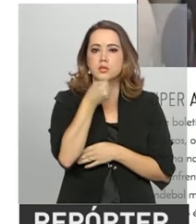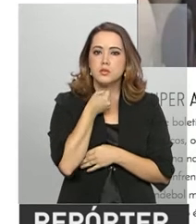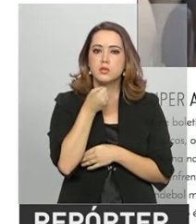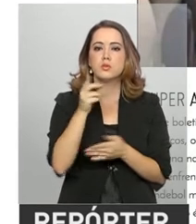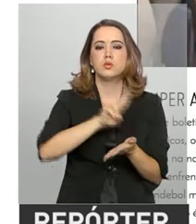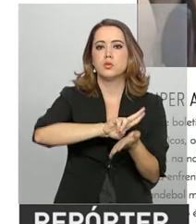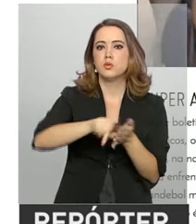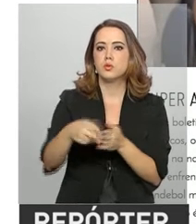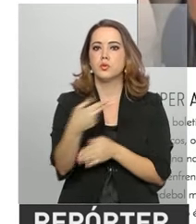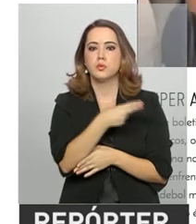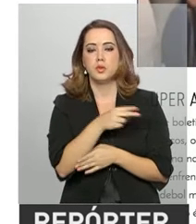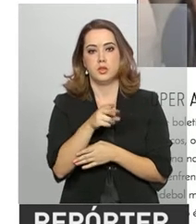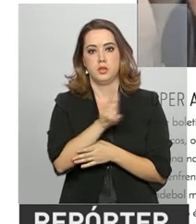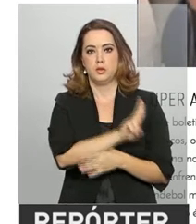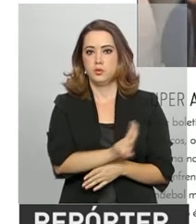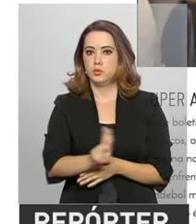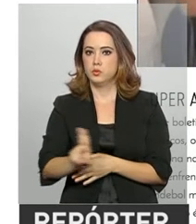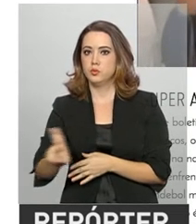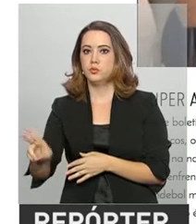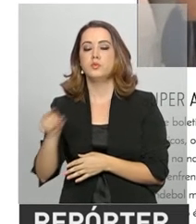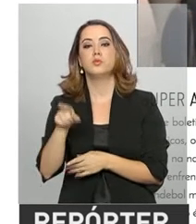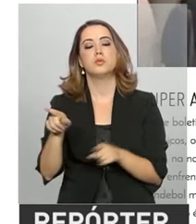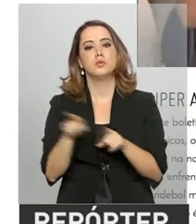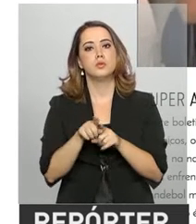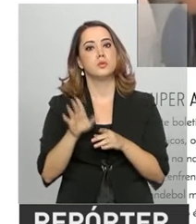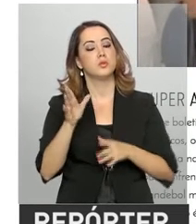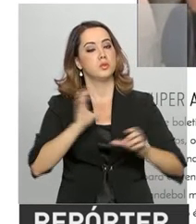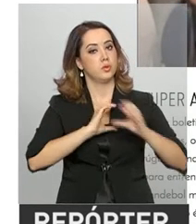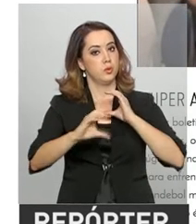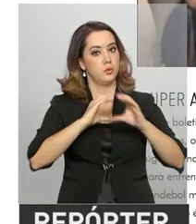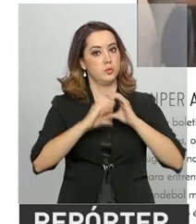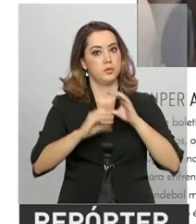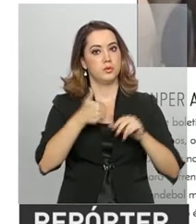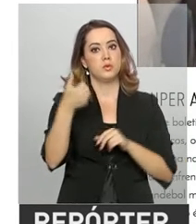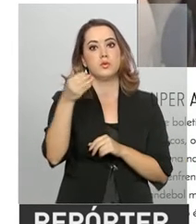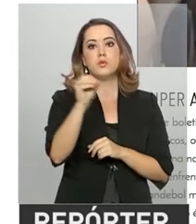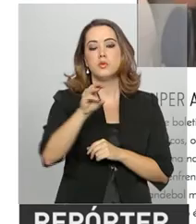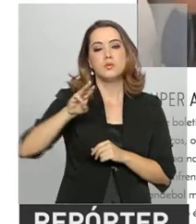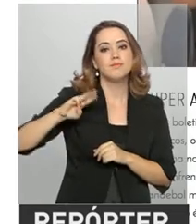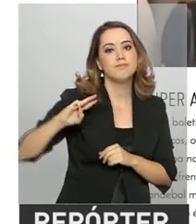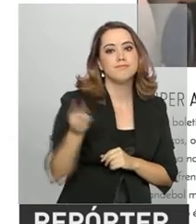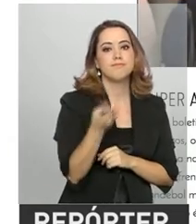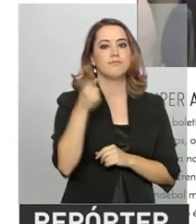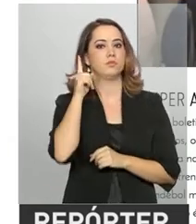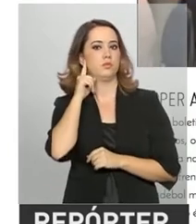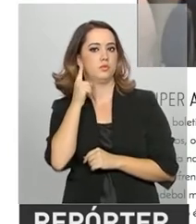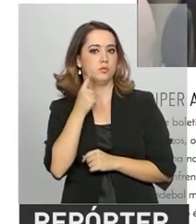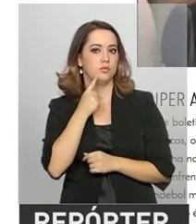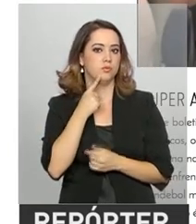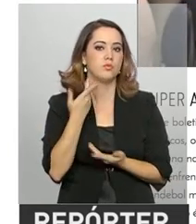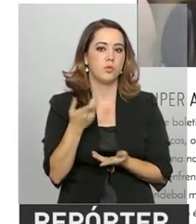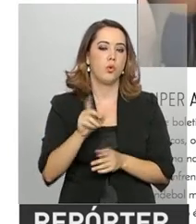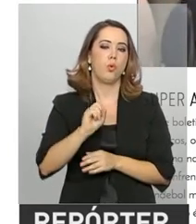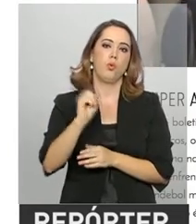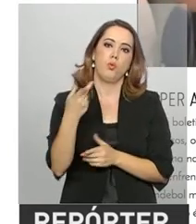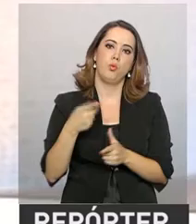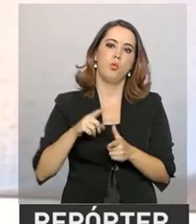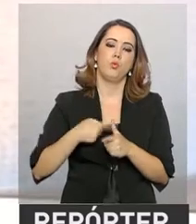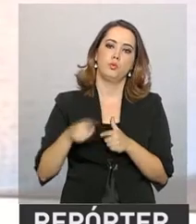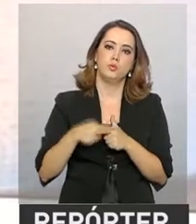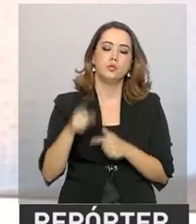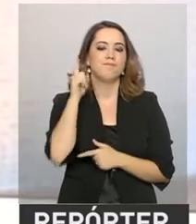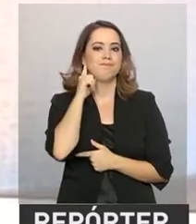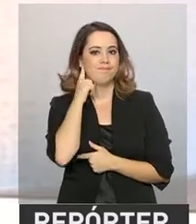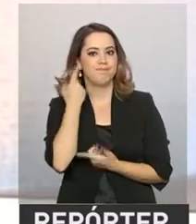legendas para atender o direito à comunicação dos mais de 10 milhões de brasileiros que têm dificuldades auditivas.